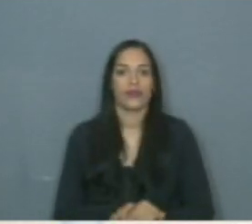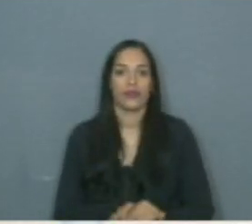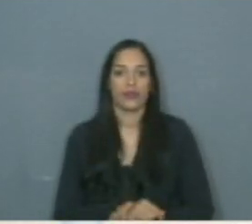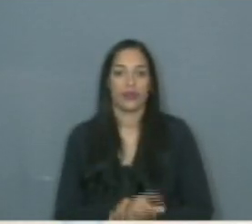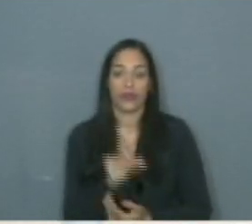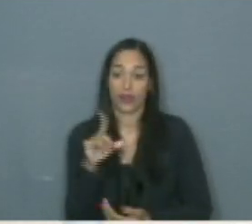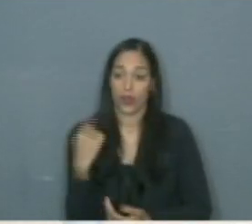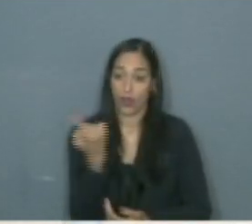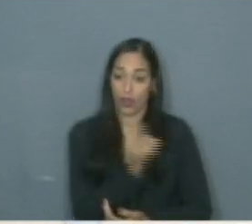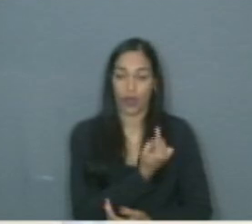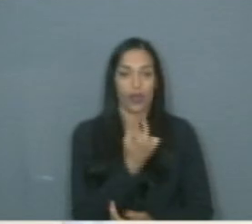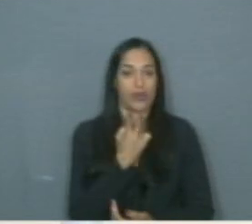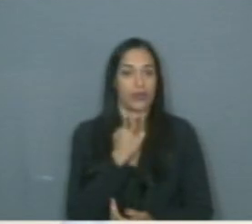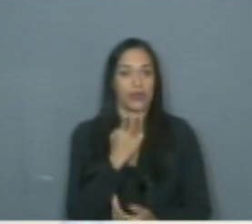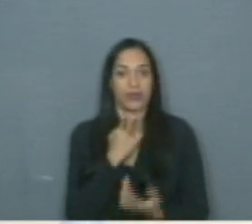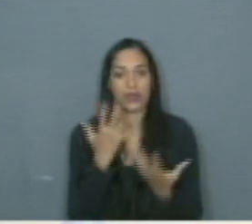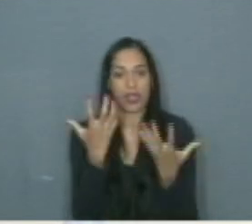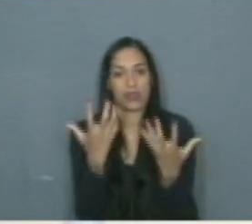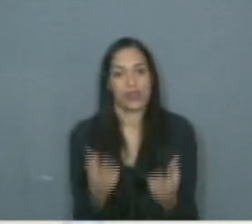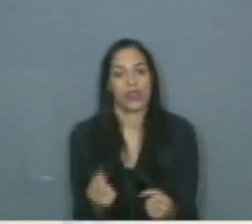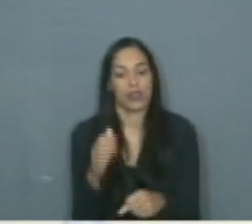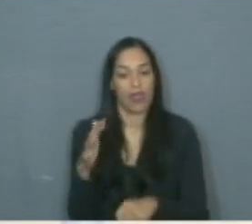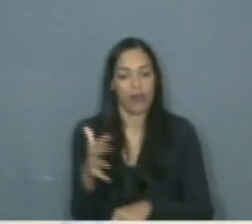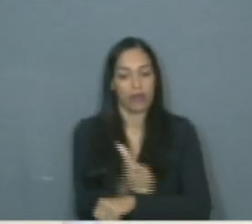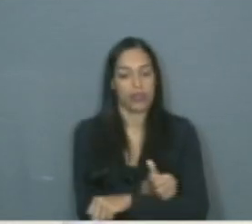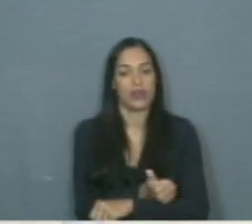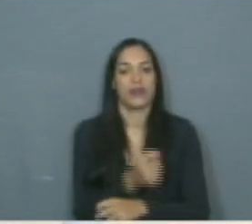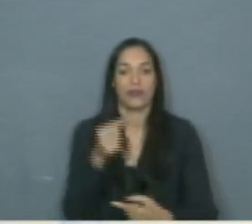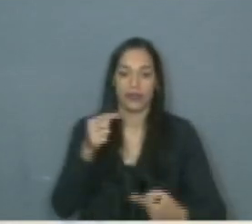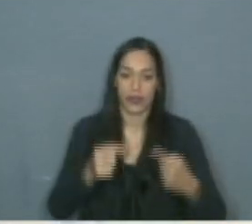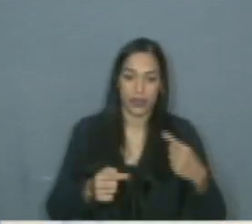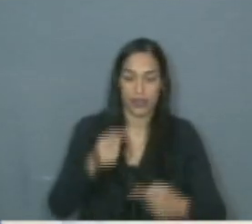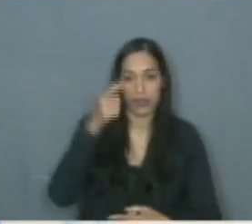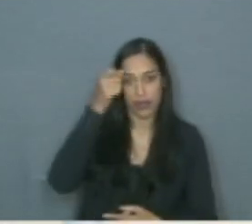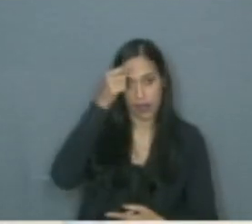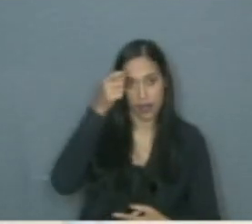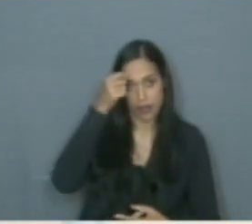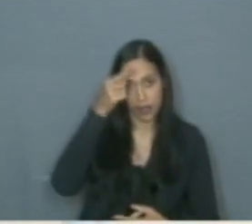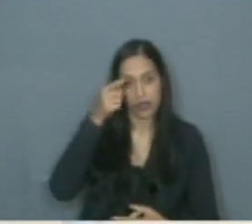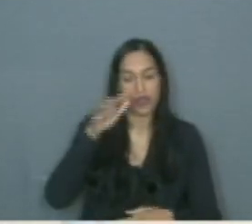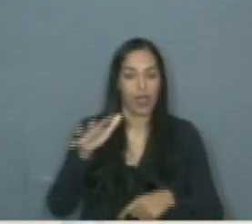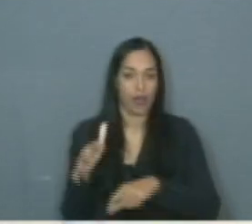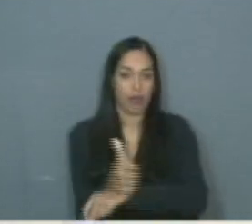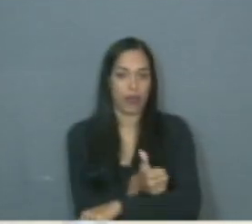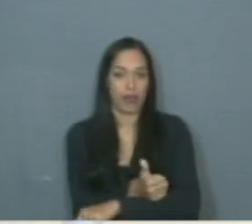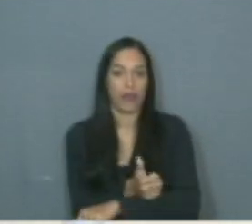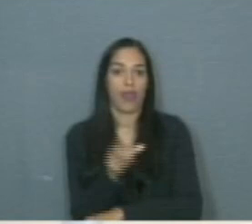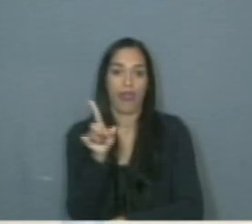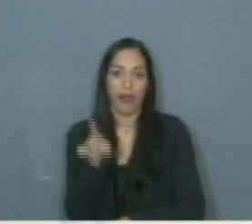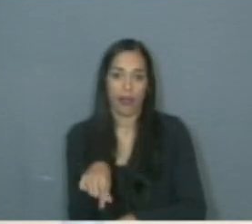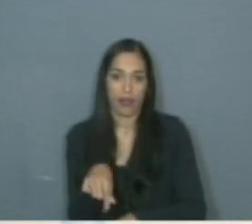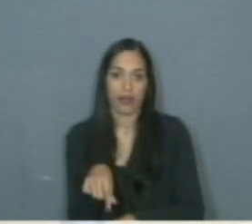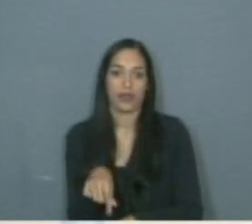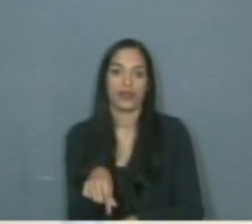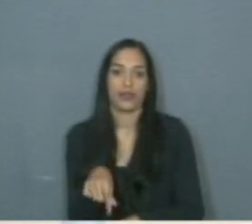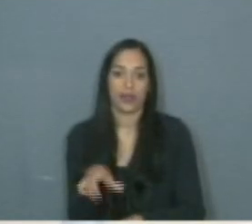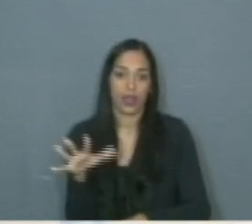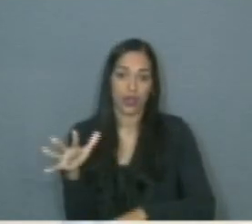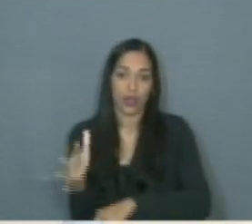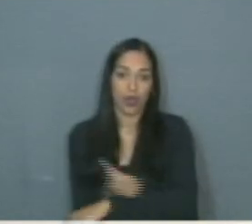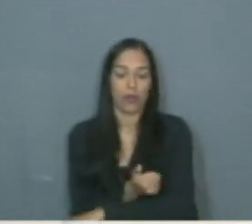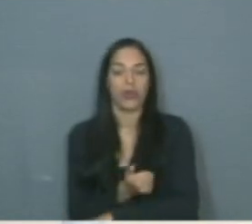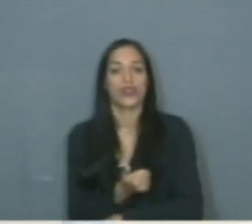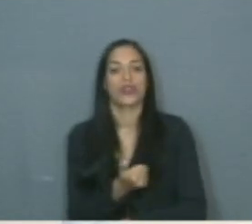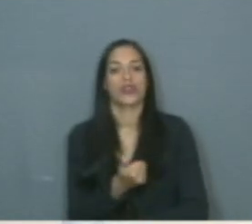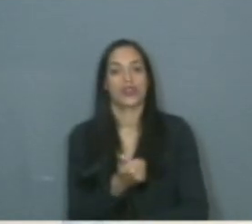nos curvar ao golpismo, seja ele político-ideológico, seja ele esse golpe dos golpistas